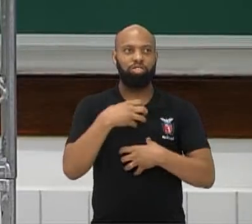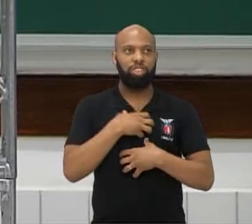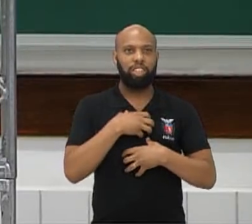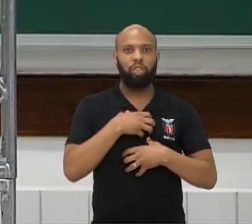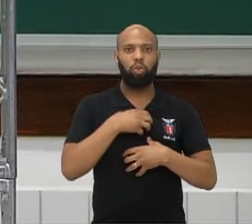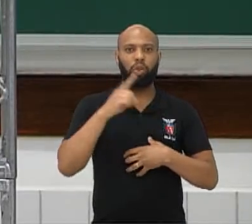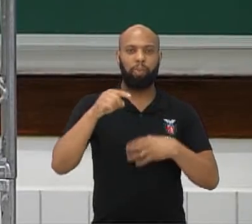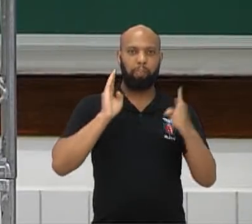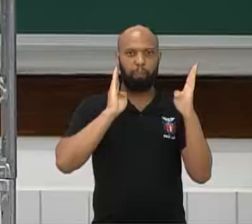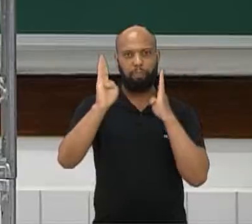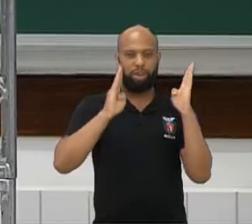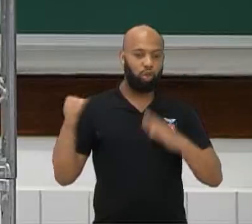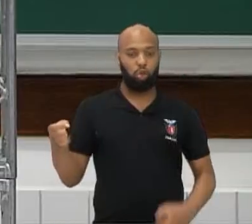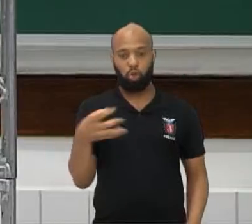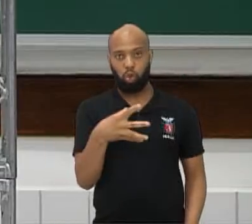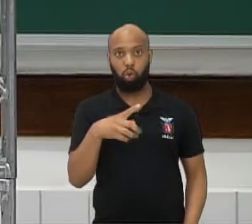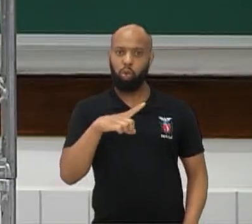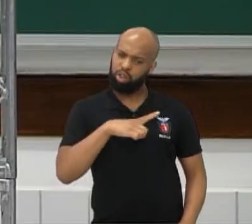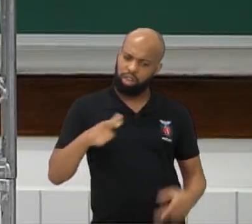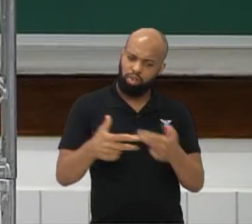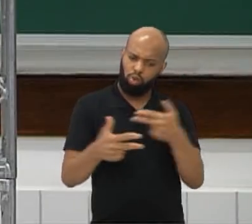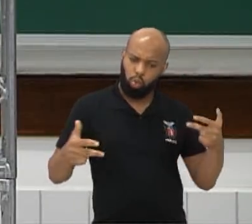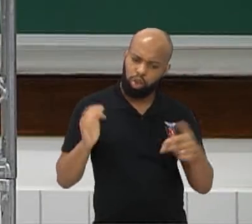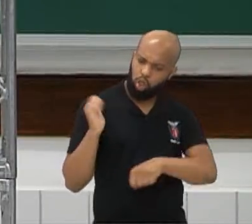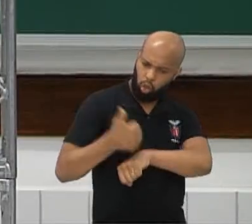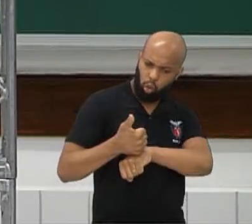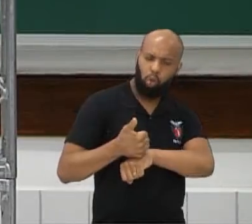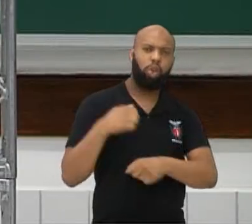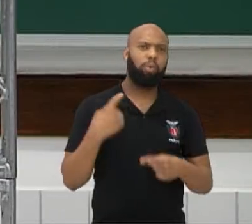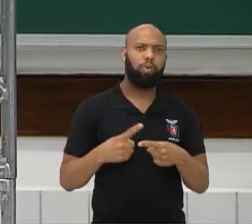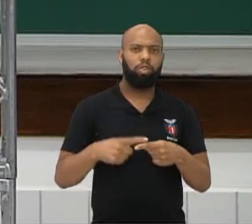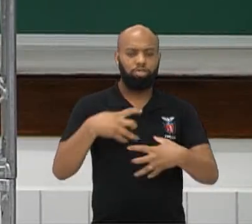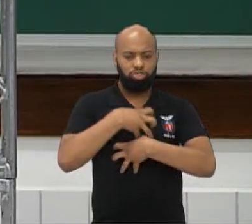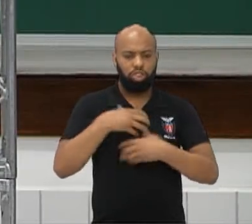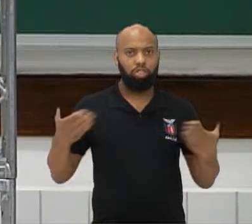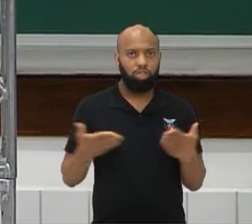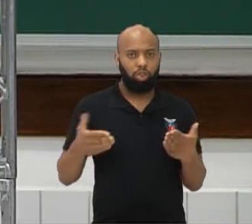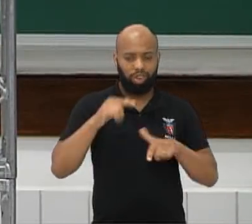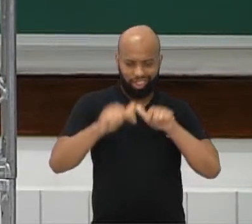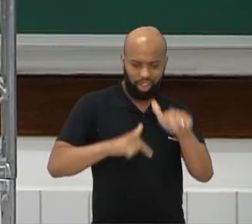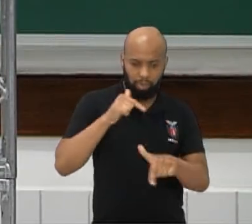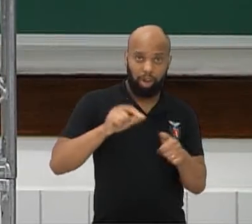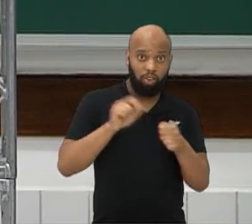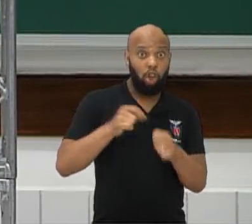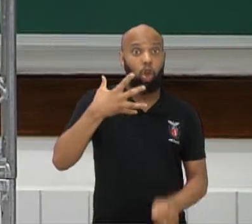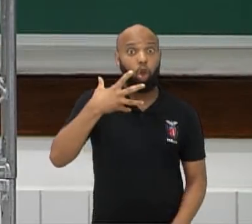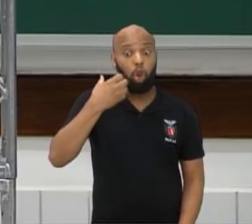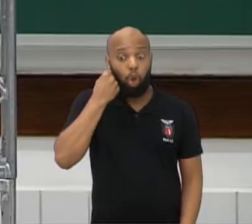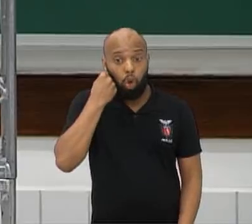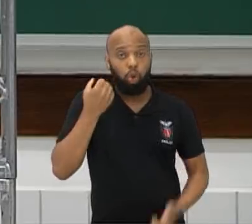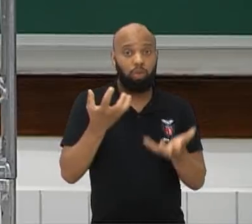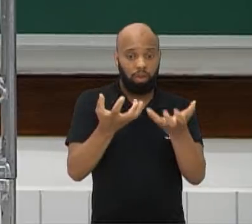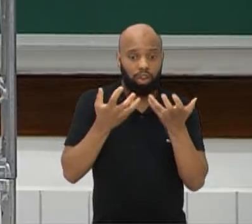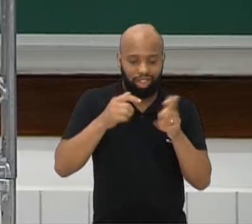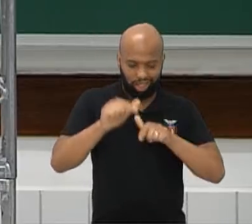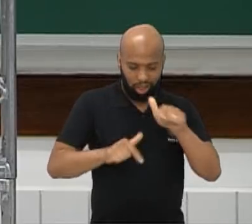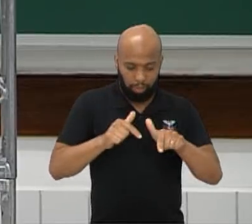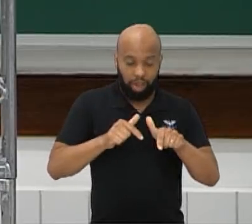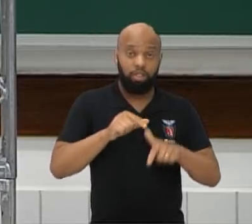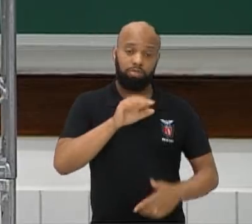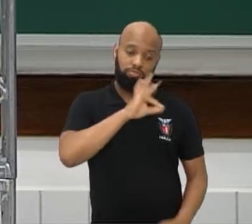não é mais comunal, né? Os meios de produção são utilizados para produzir o lucro e o trabalho agora